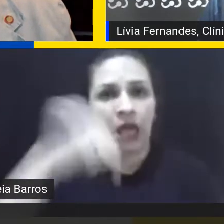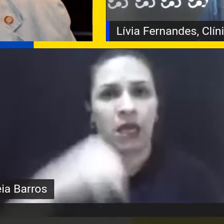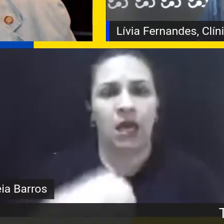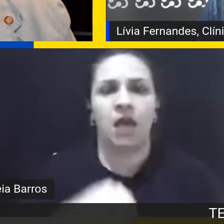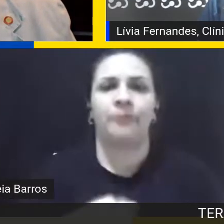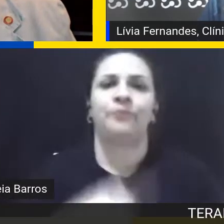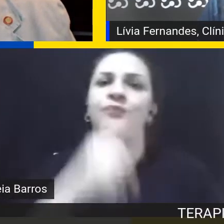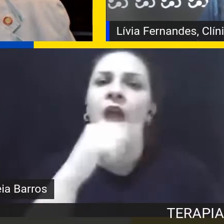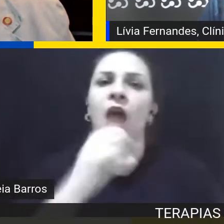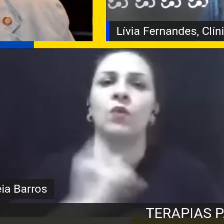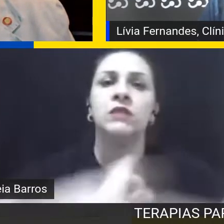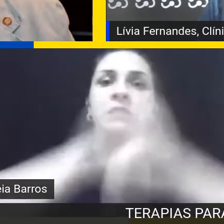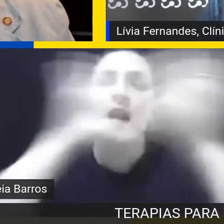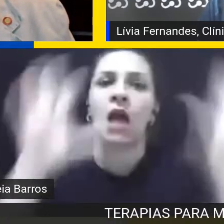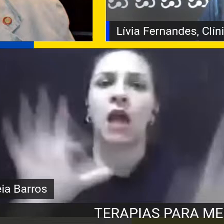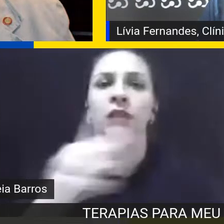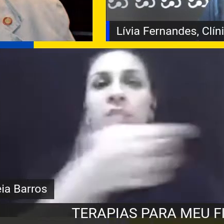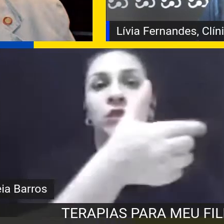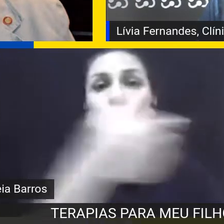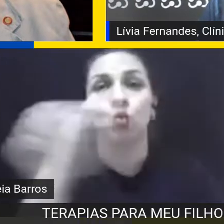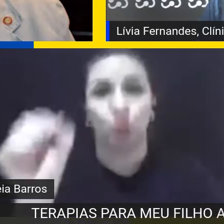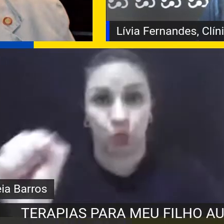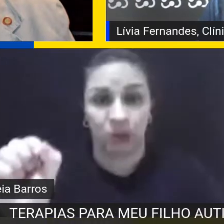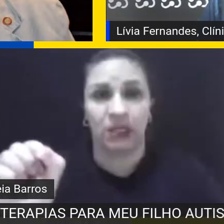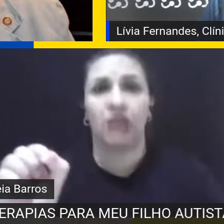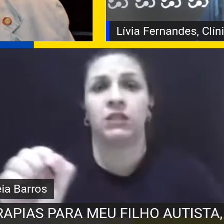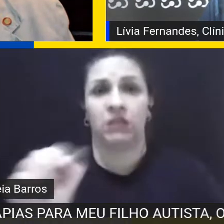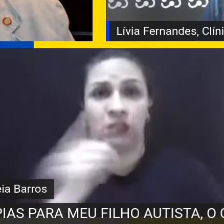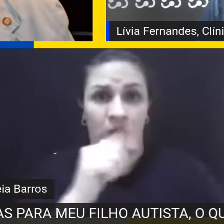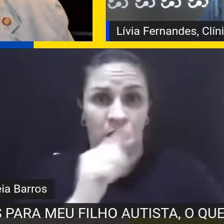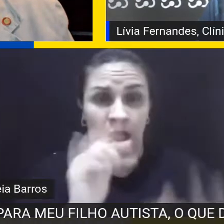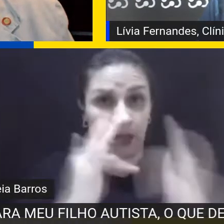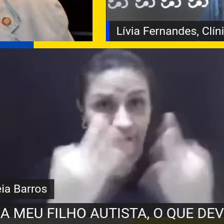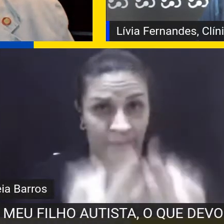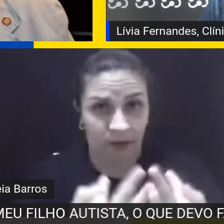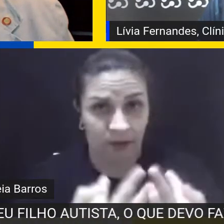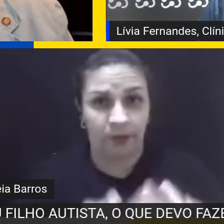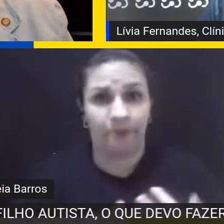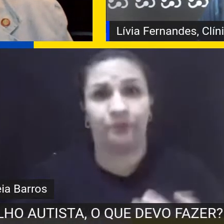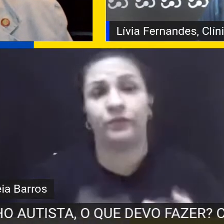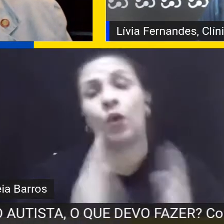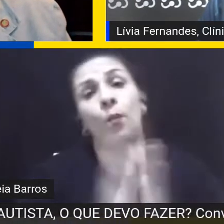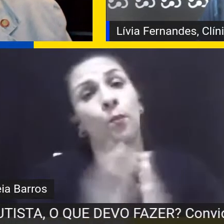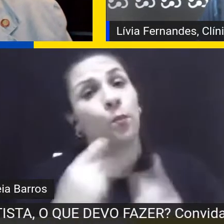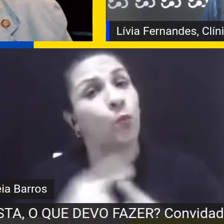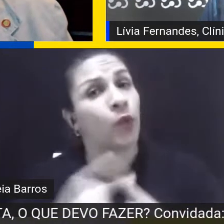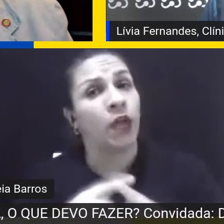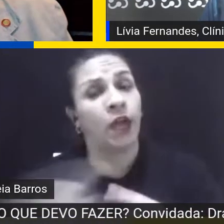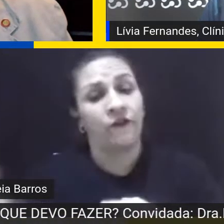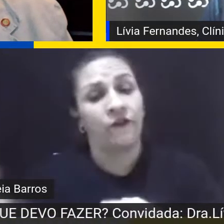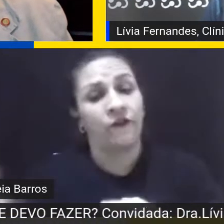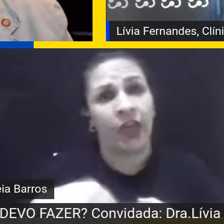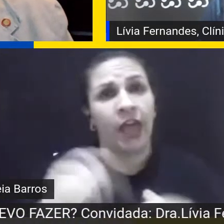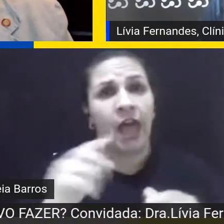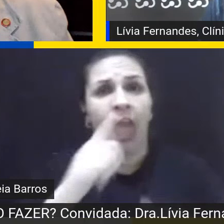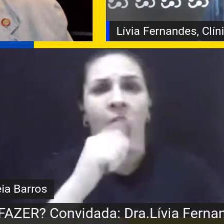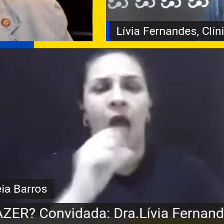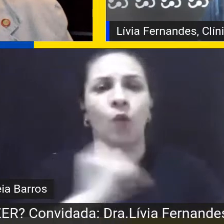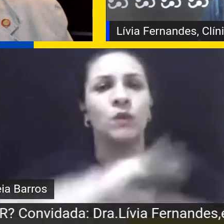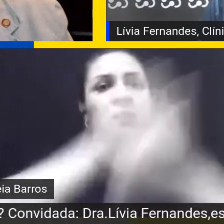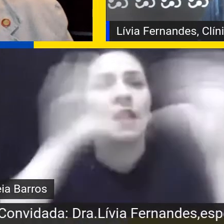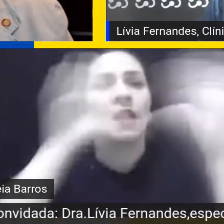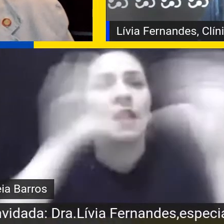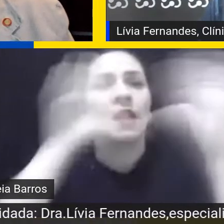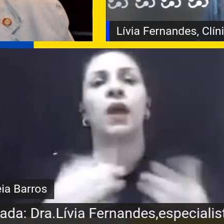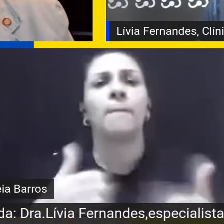com 200 famílias. O pedido para vir para Águas Claras foi um pedido muito grande. Na